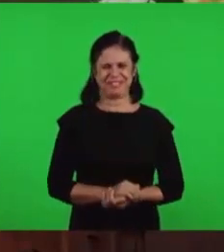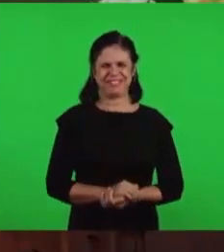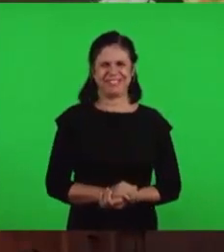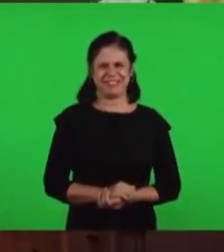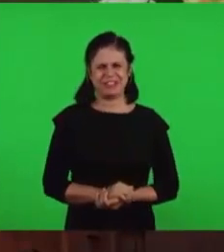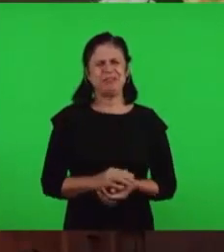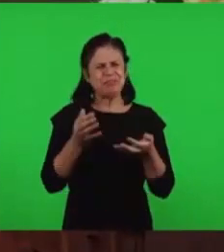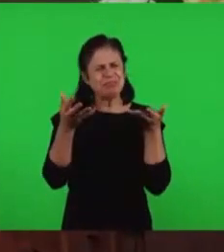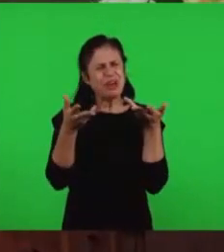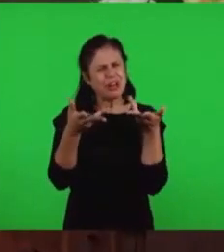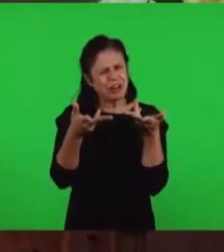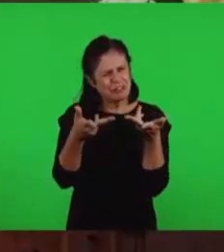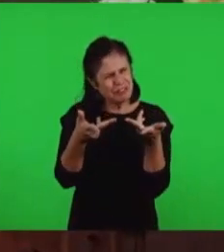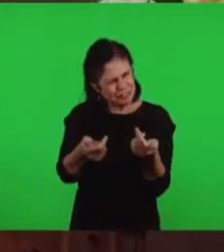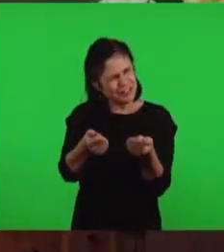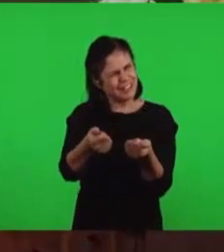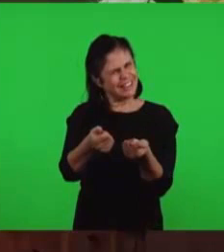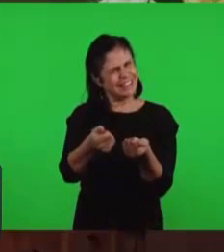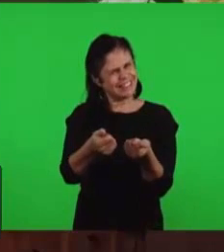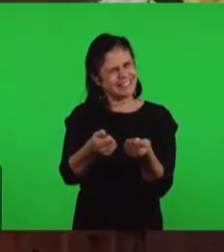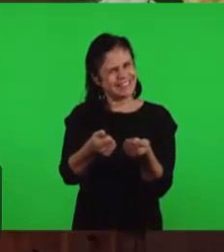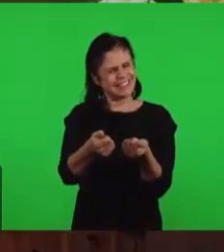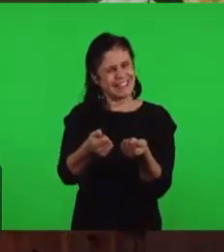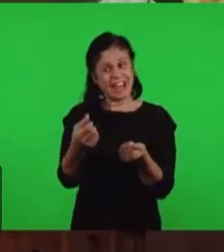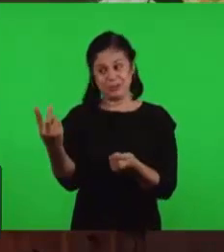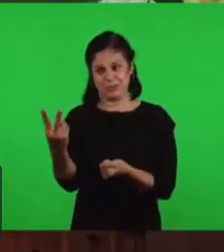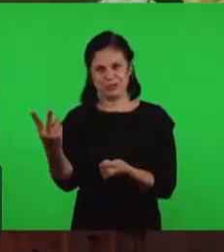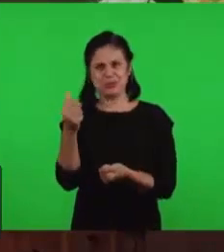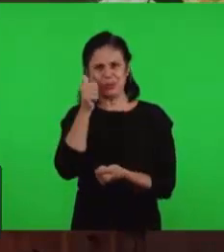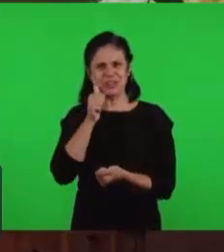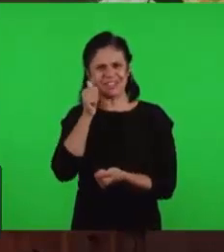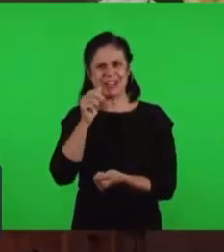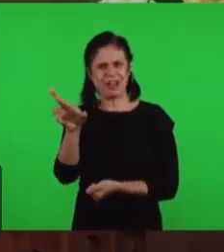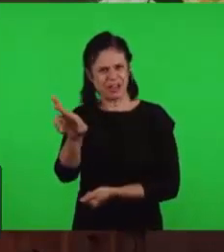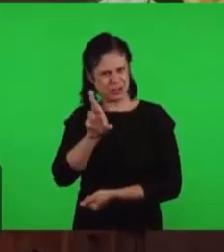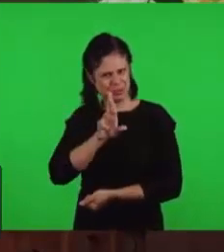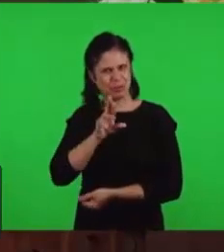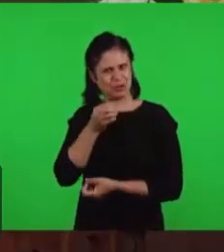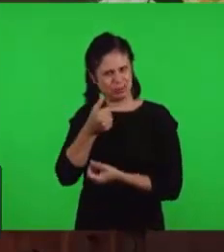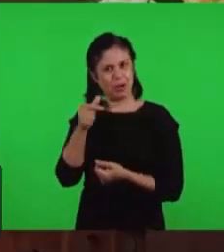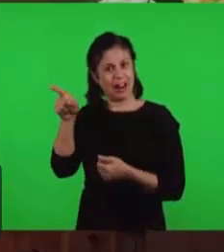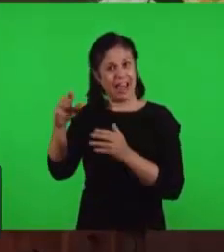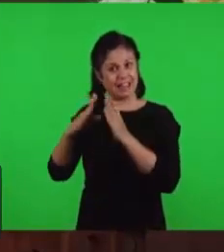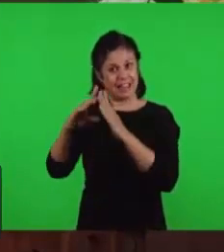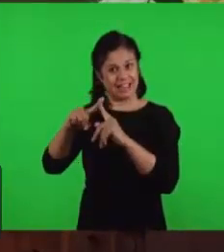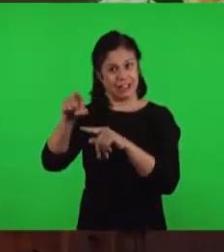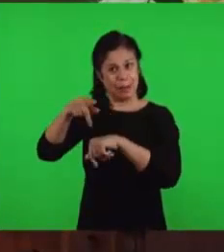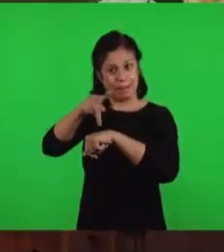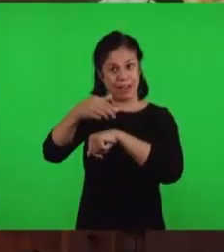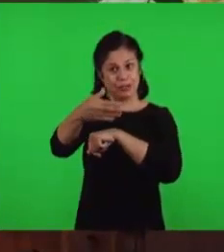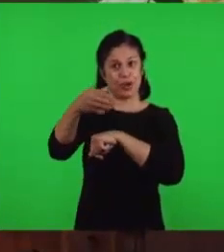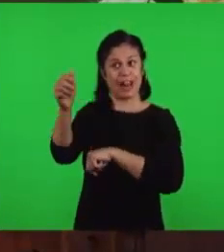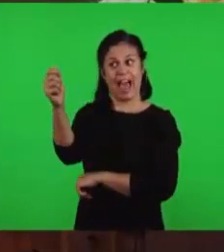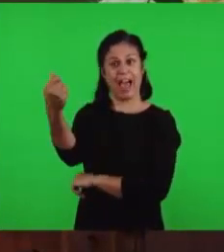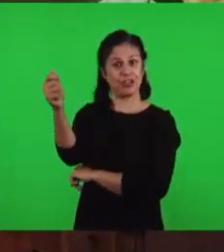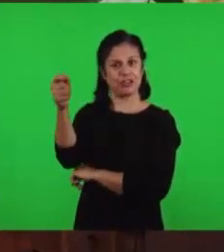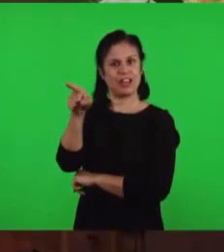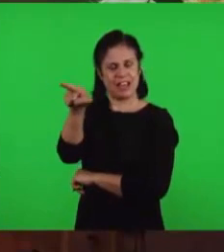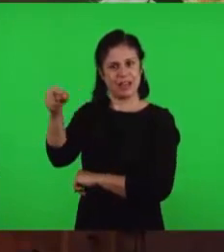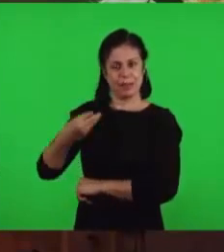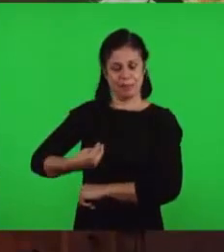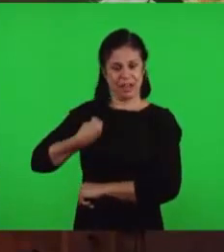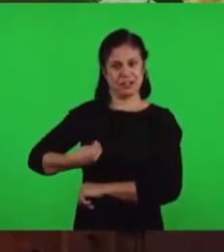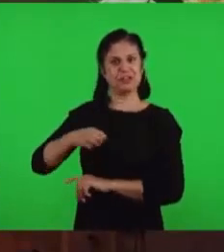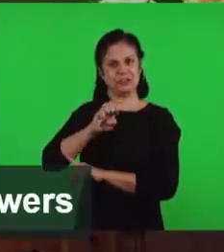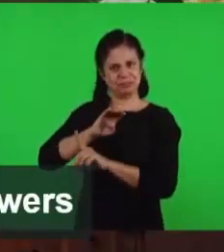e vamos que maravilha nós podemos ouvir essa resposta as nossas irmãs das igrejas ali da Argentina participando da escola bíblica